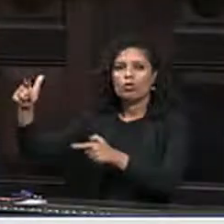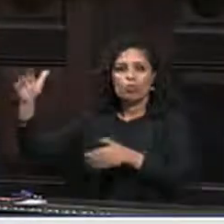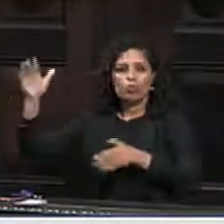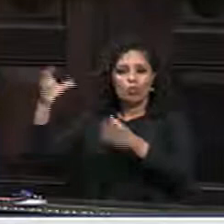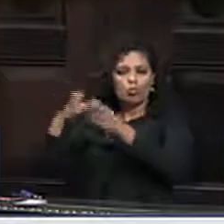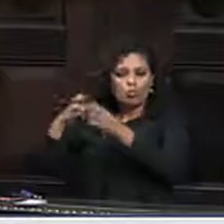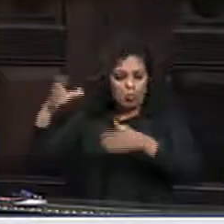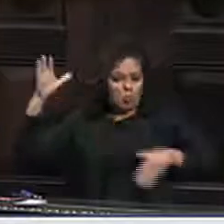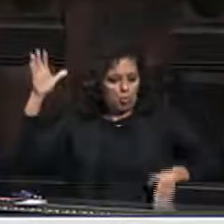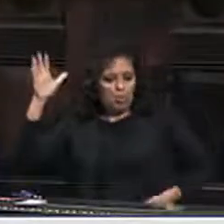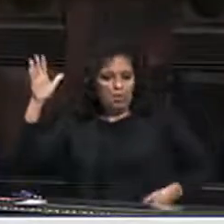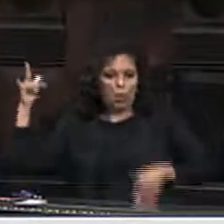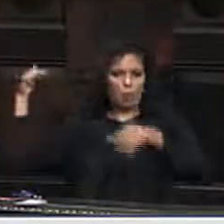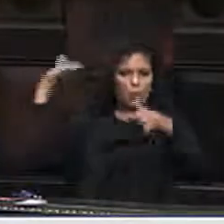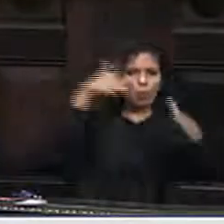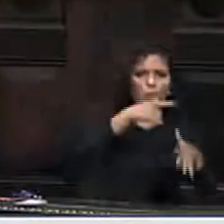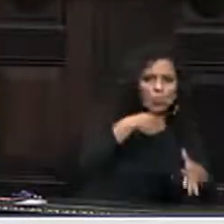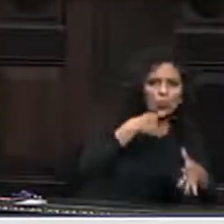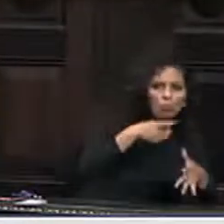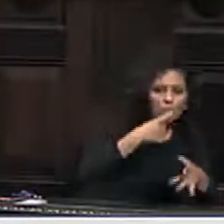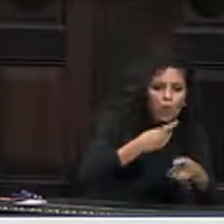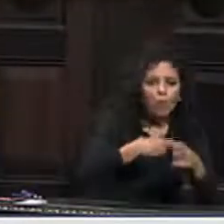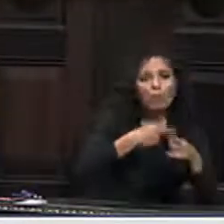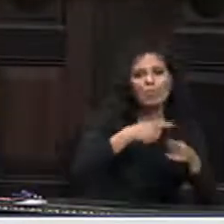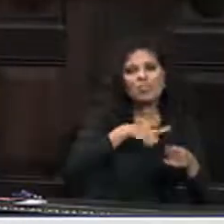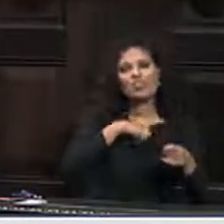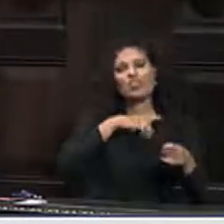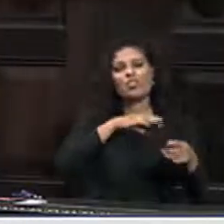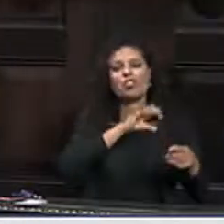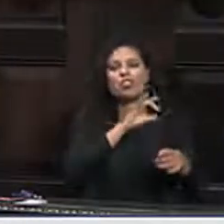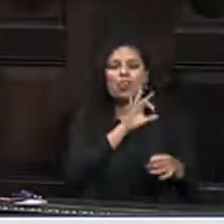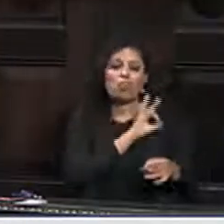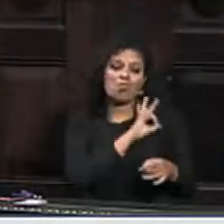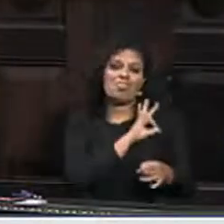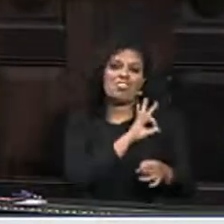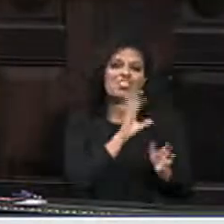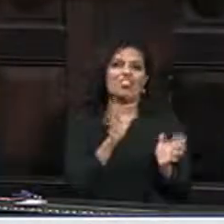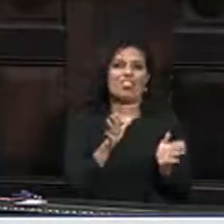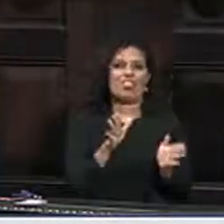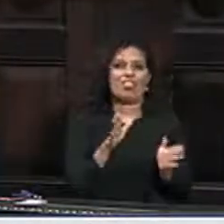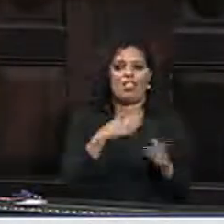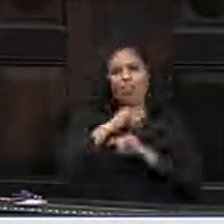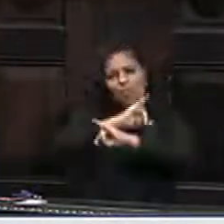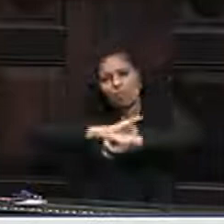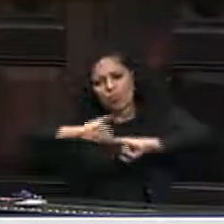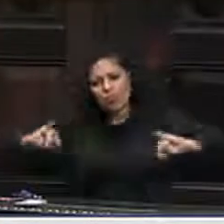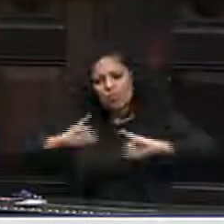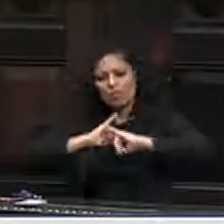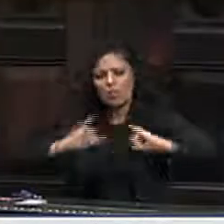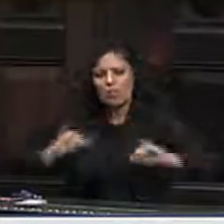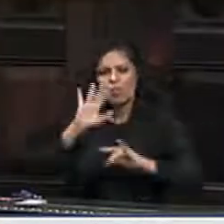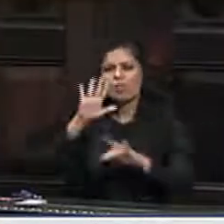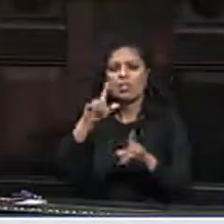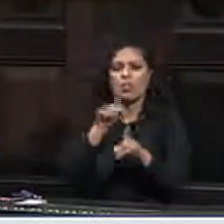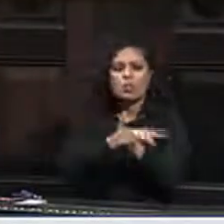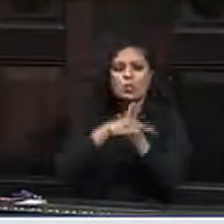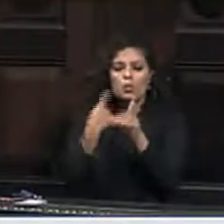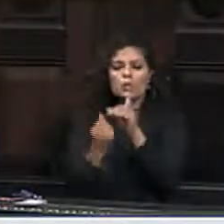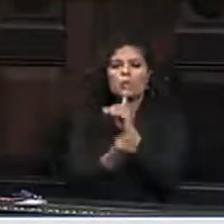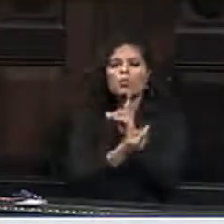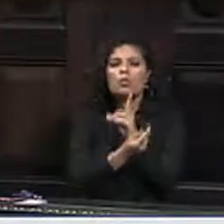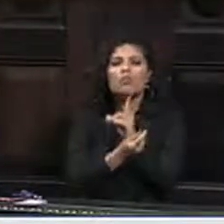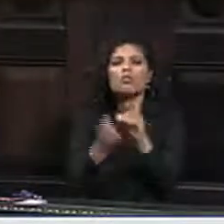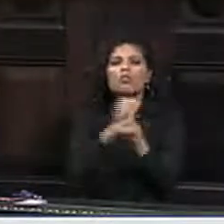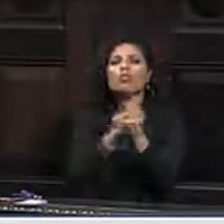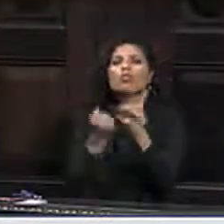a sociedade se fazia de surda, e principalmente a nossa